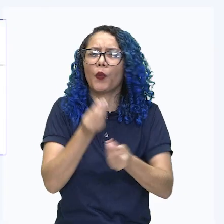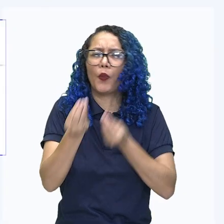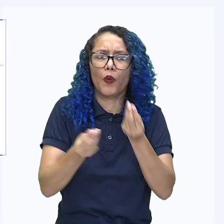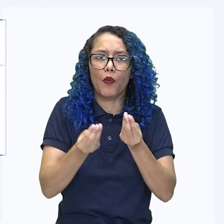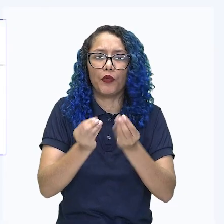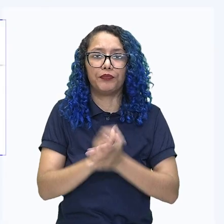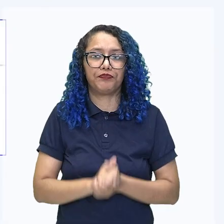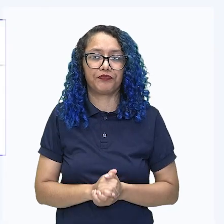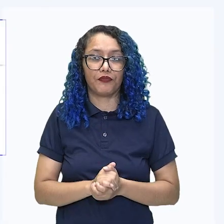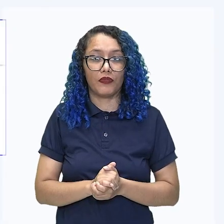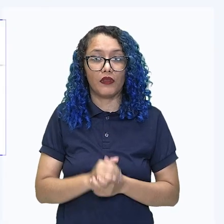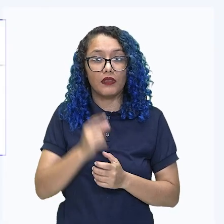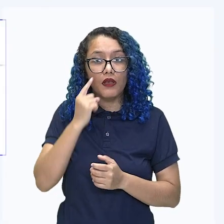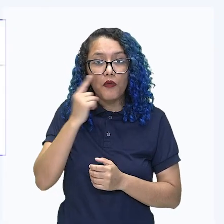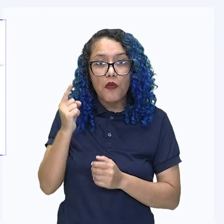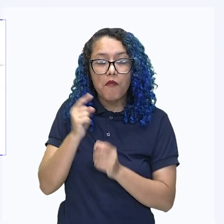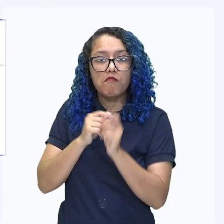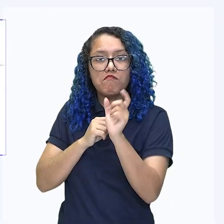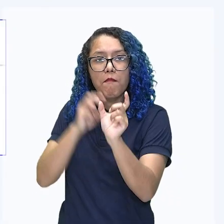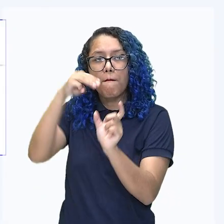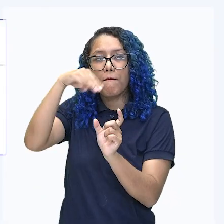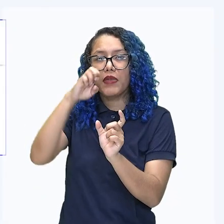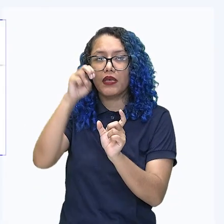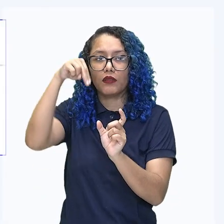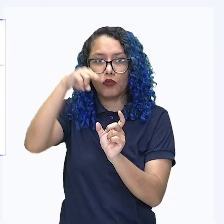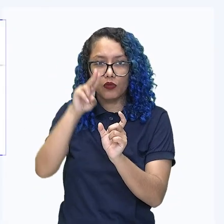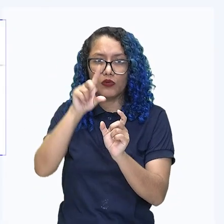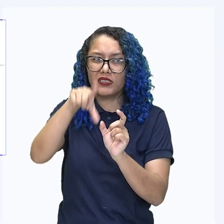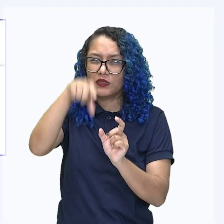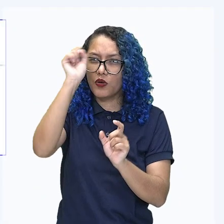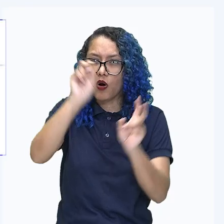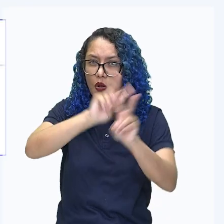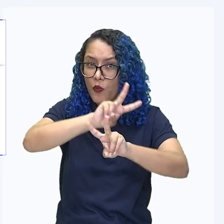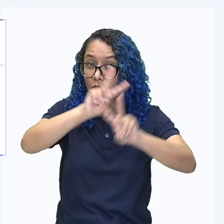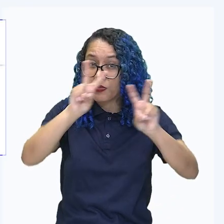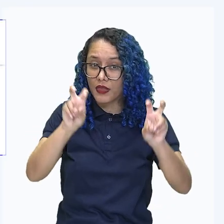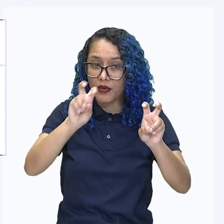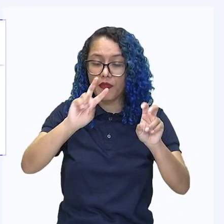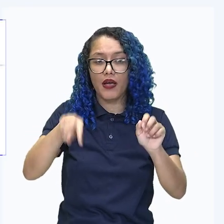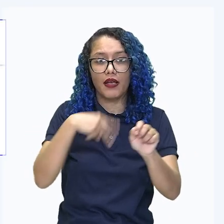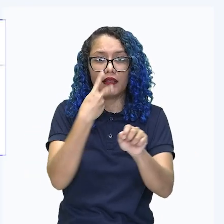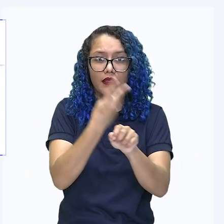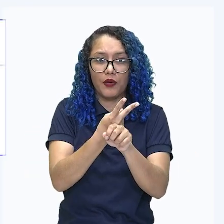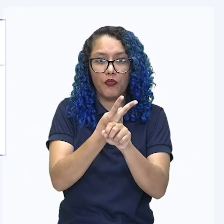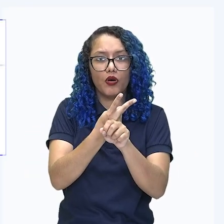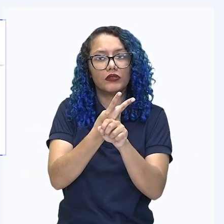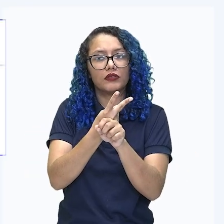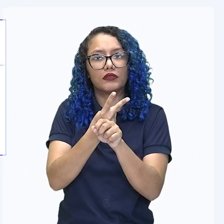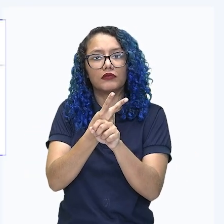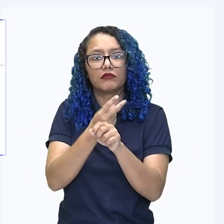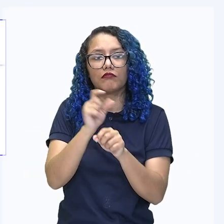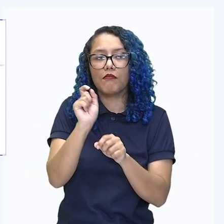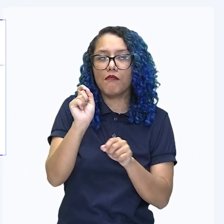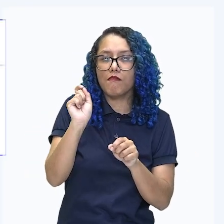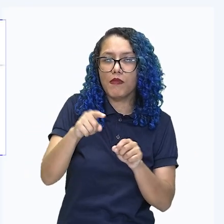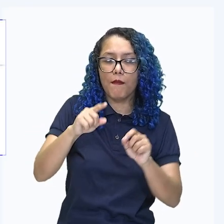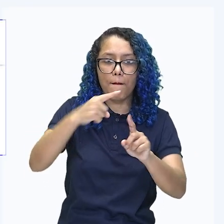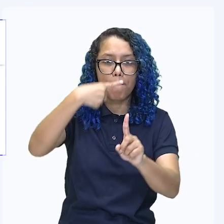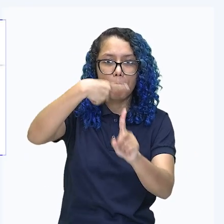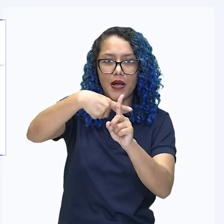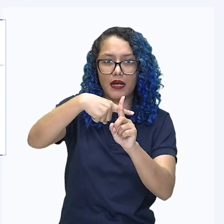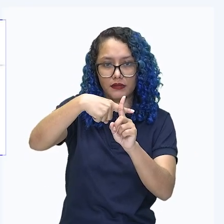vou lá no menu, né, objeto de conhecimento, depois eu clico no botão mais adicionar objeto